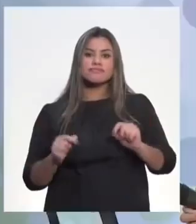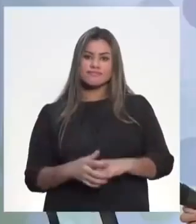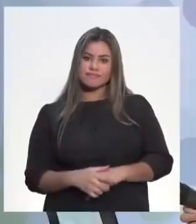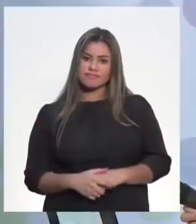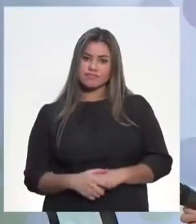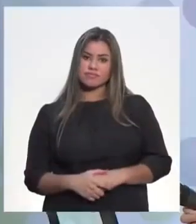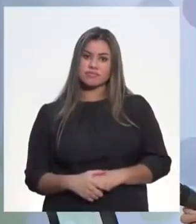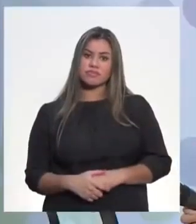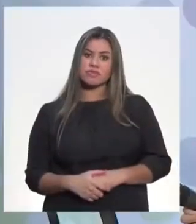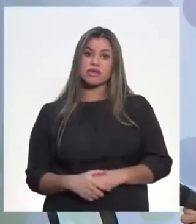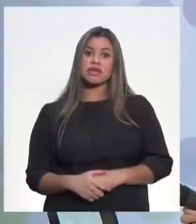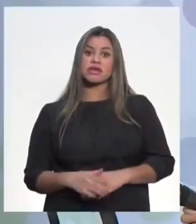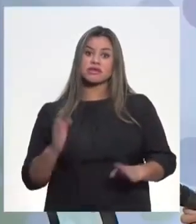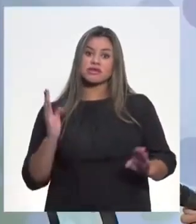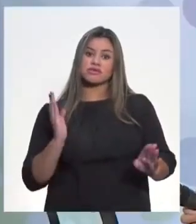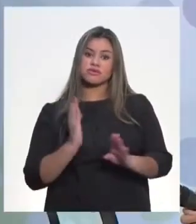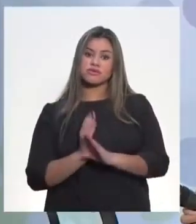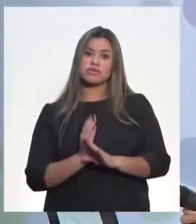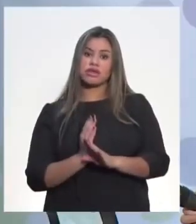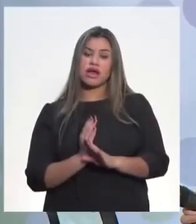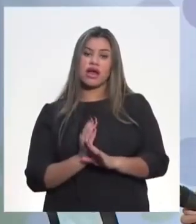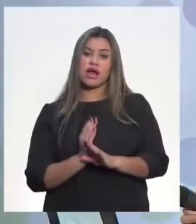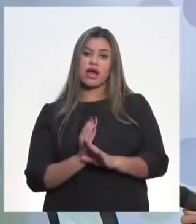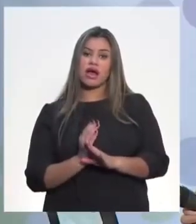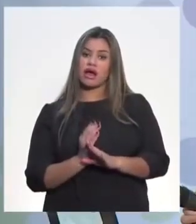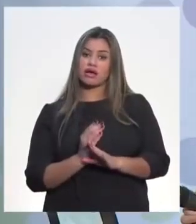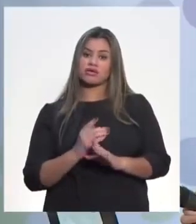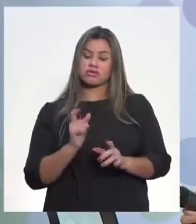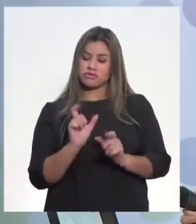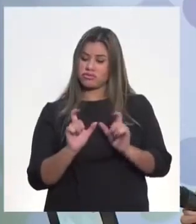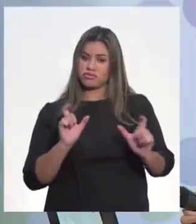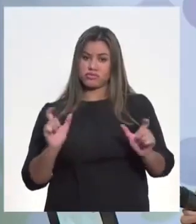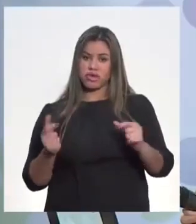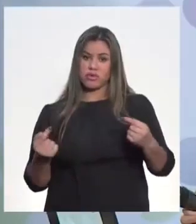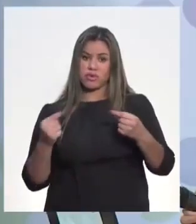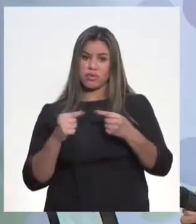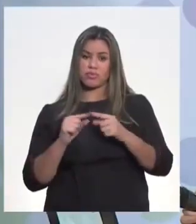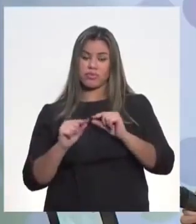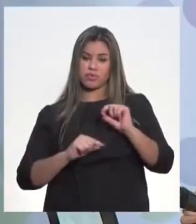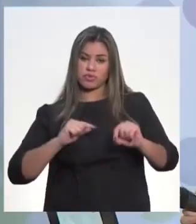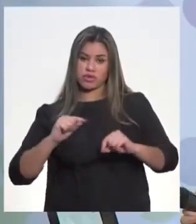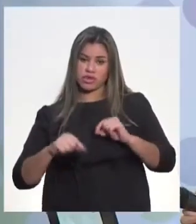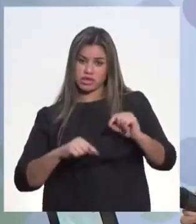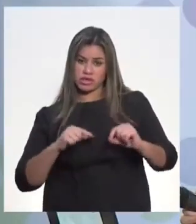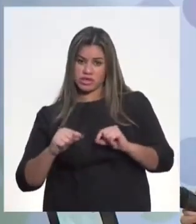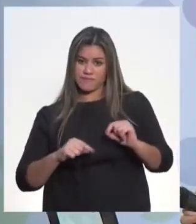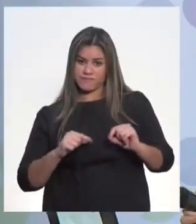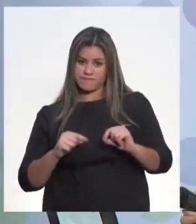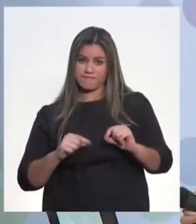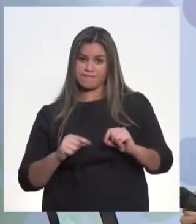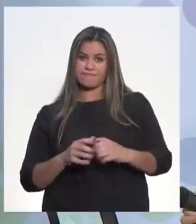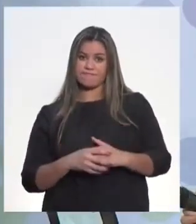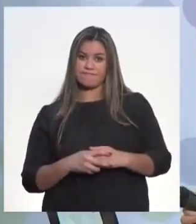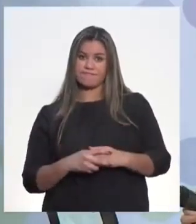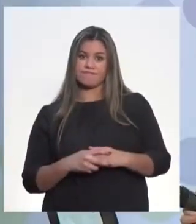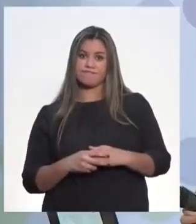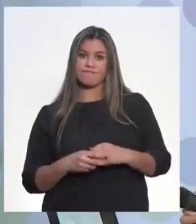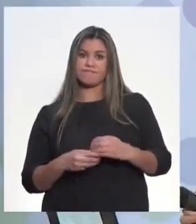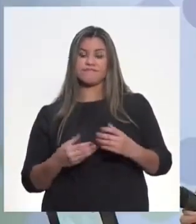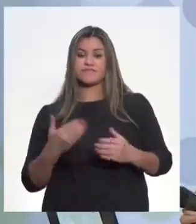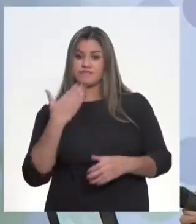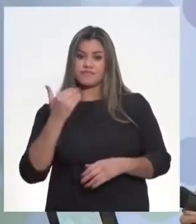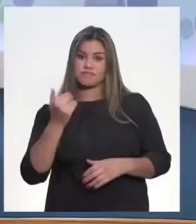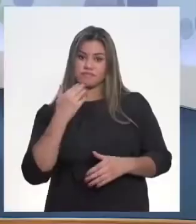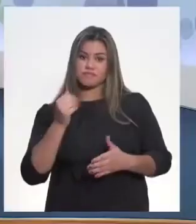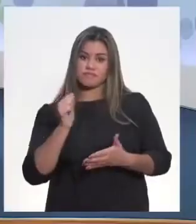conseguir identificar esse termo e qual é a relação desse termo com aquilo que está sendo solicitado no